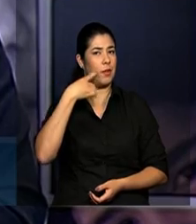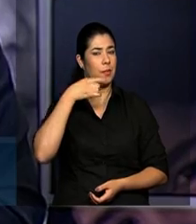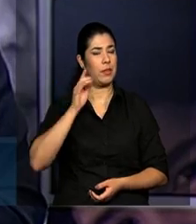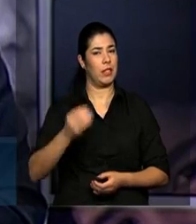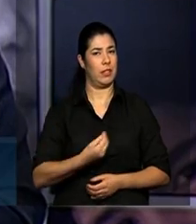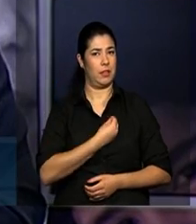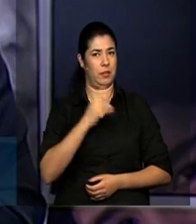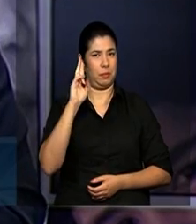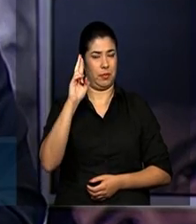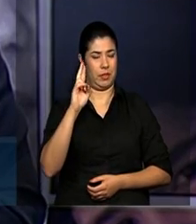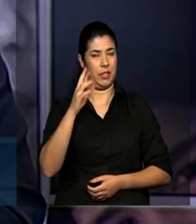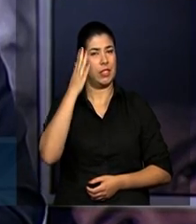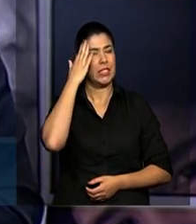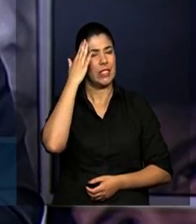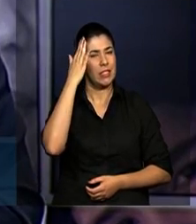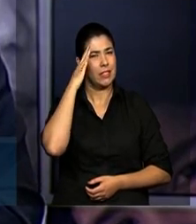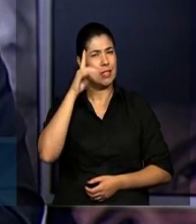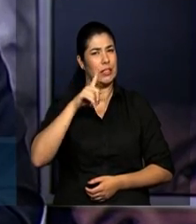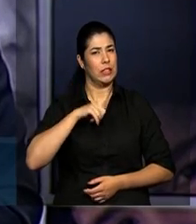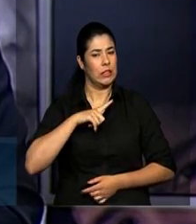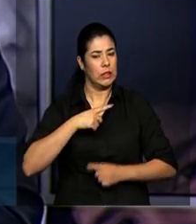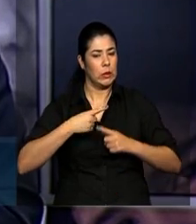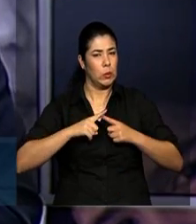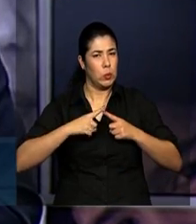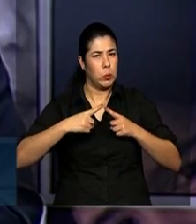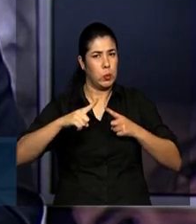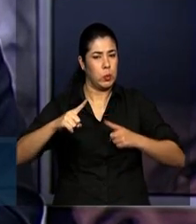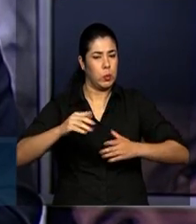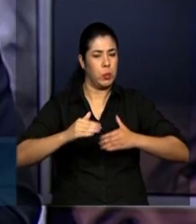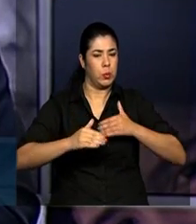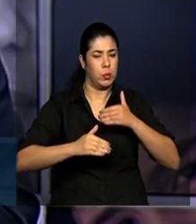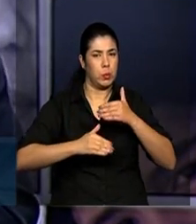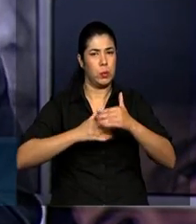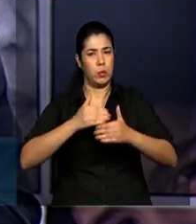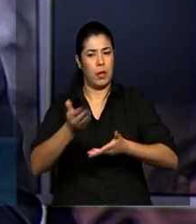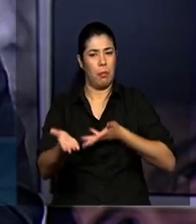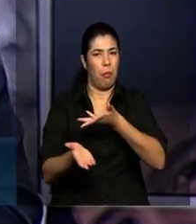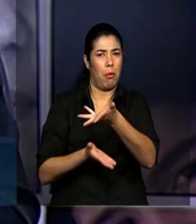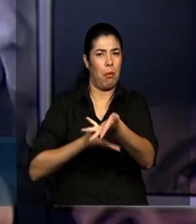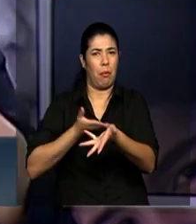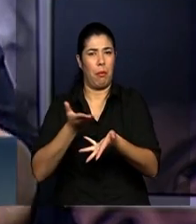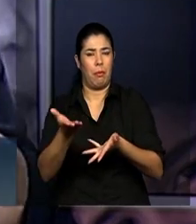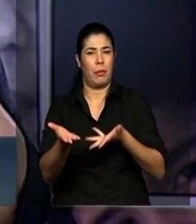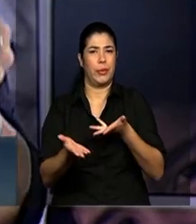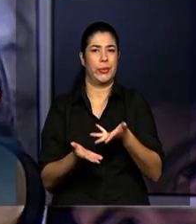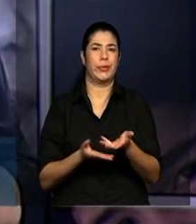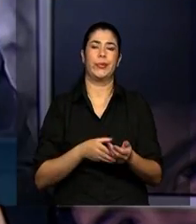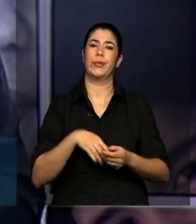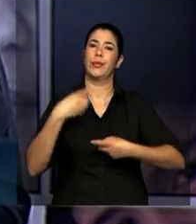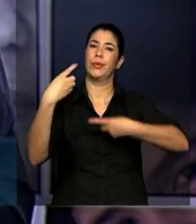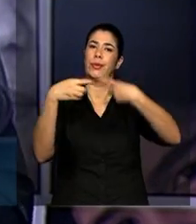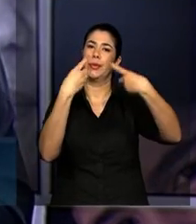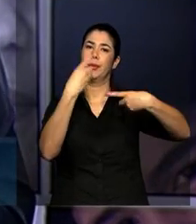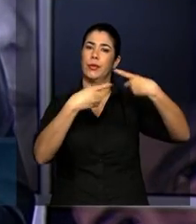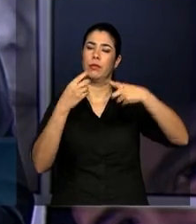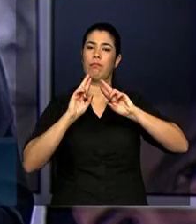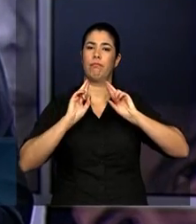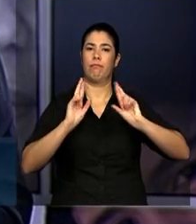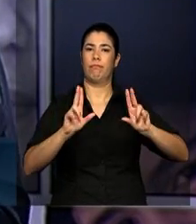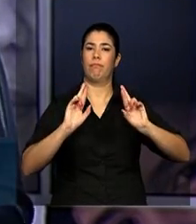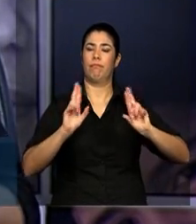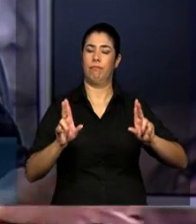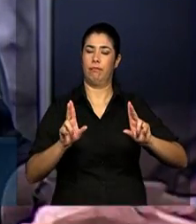saber do que a gente está falando de processo longo, né? De tramitação e de todo um discurso